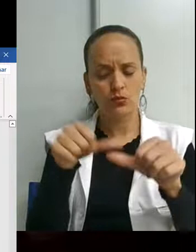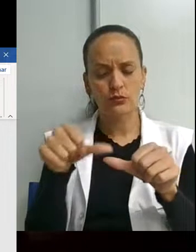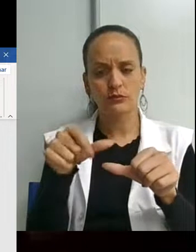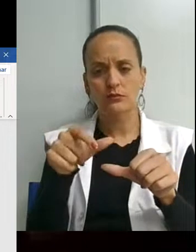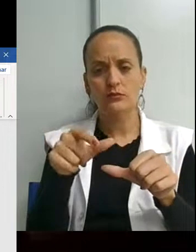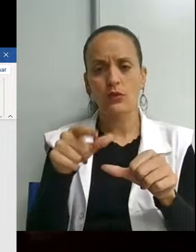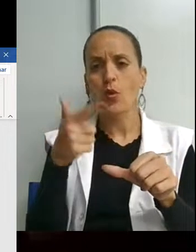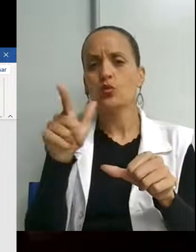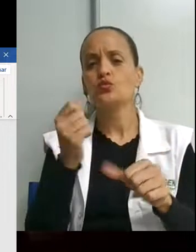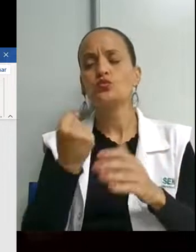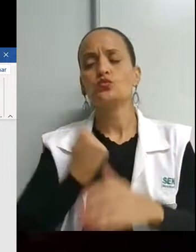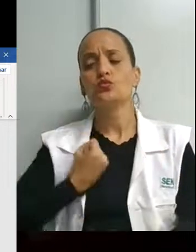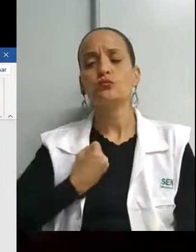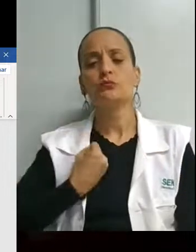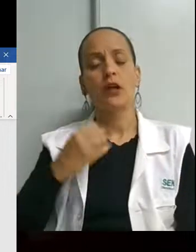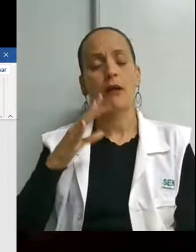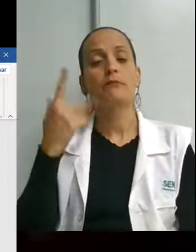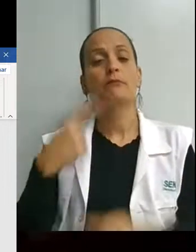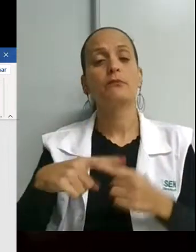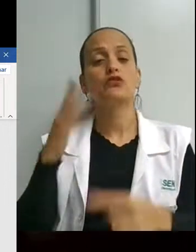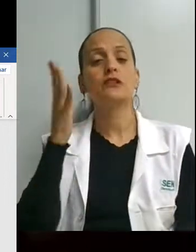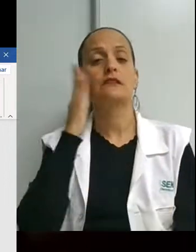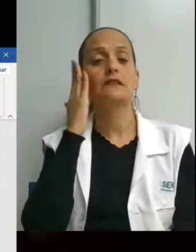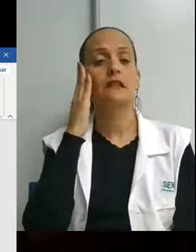unidades, só para ficar fácil